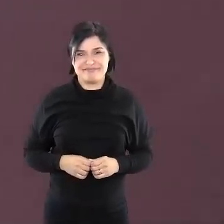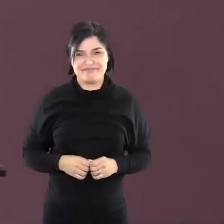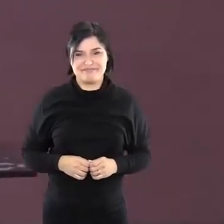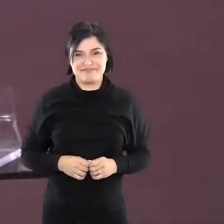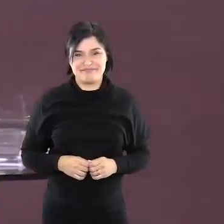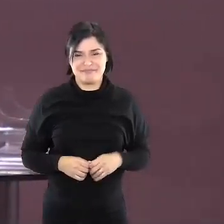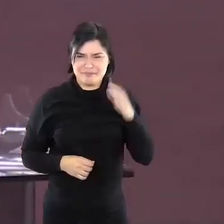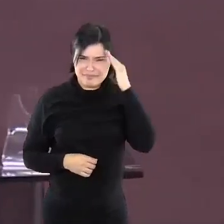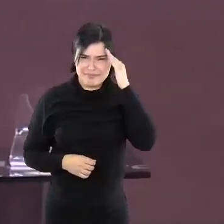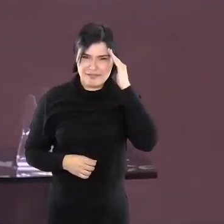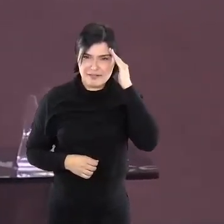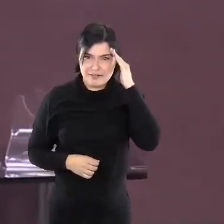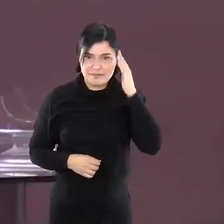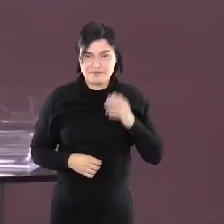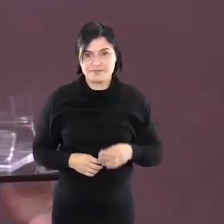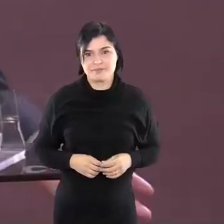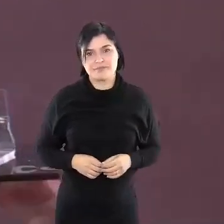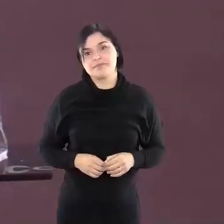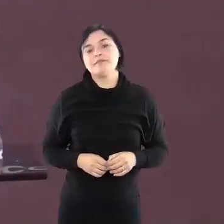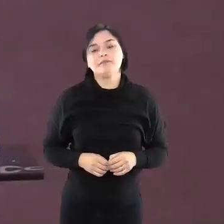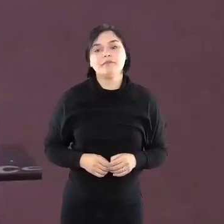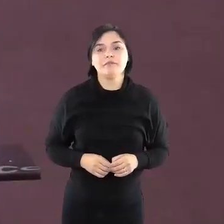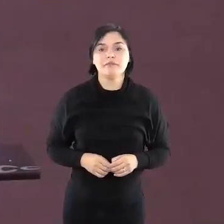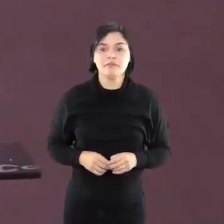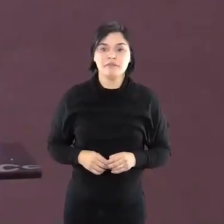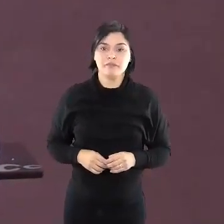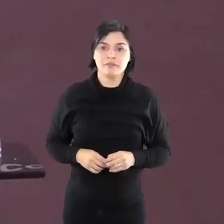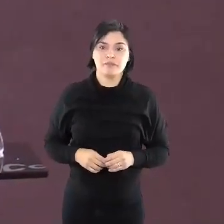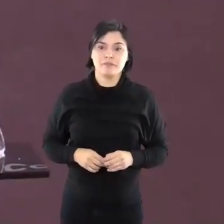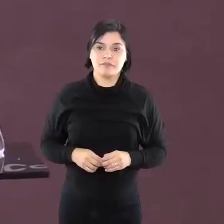Deu para entender? Ah, sim.